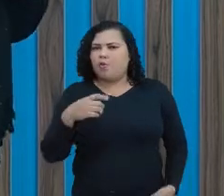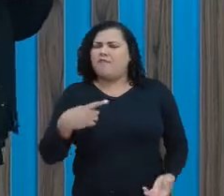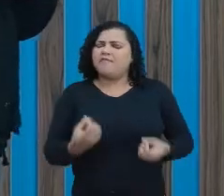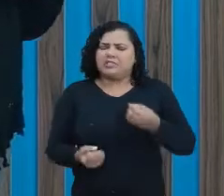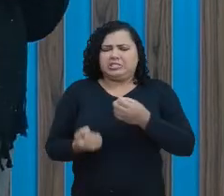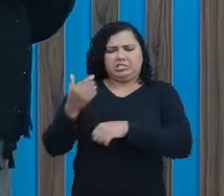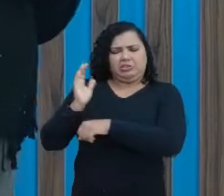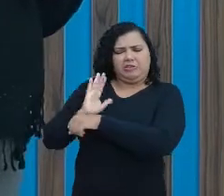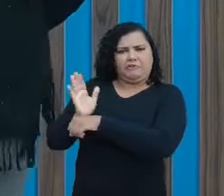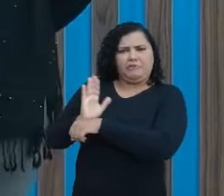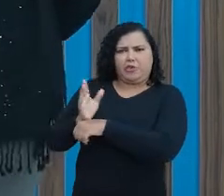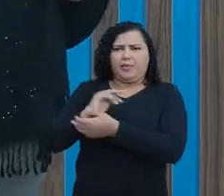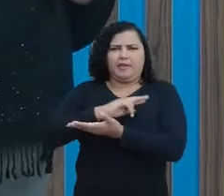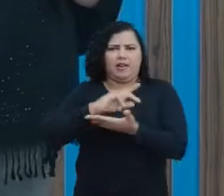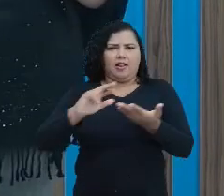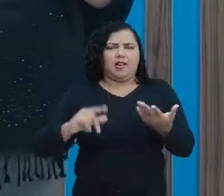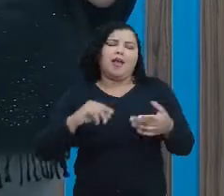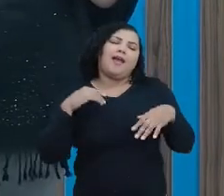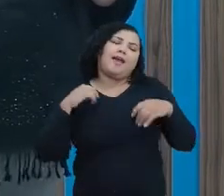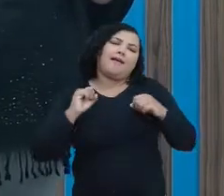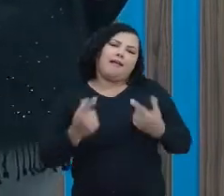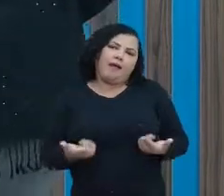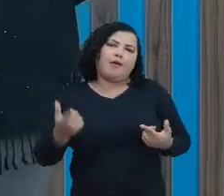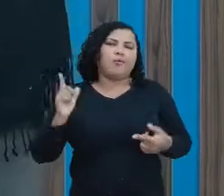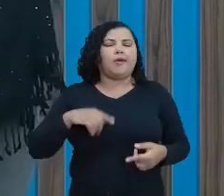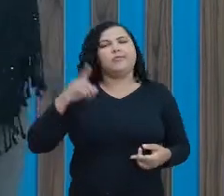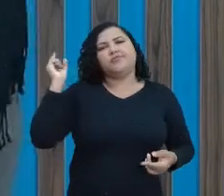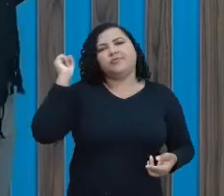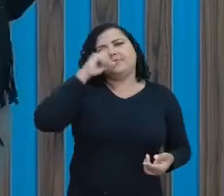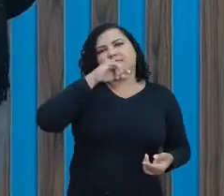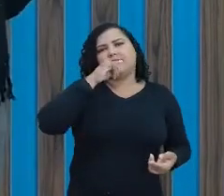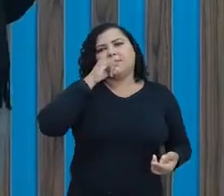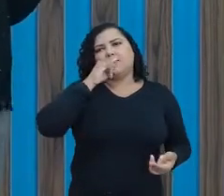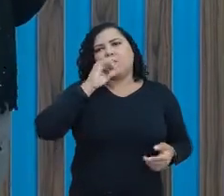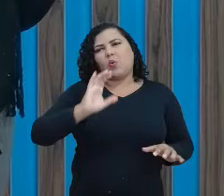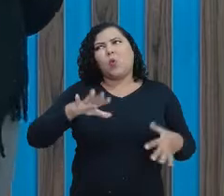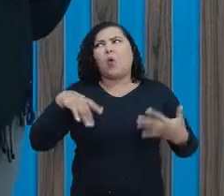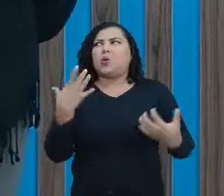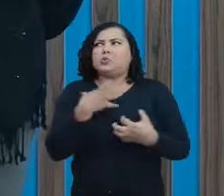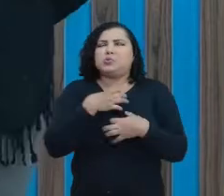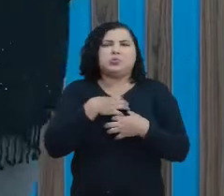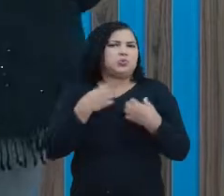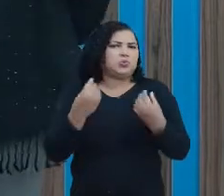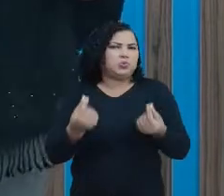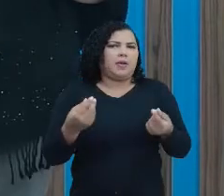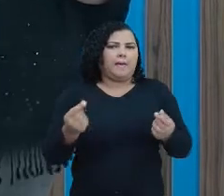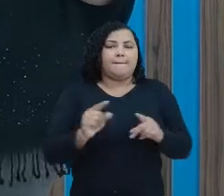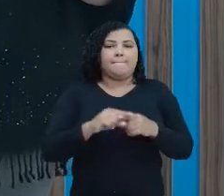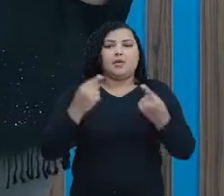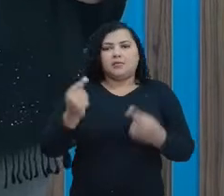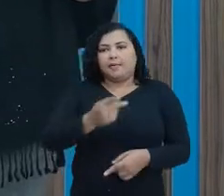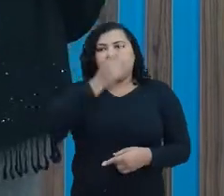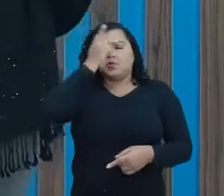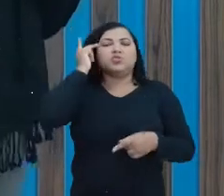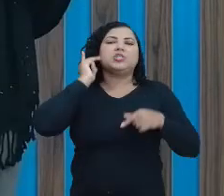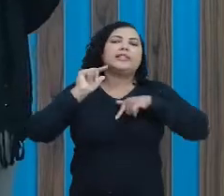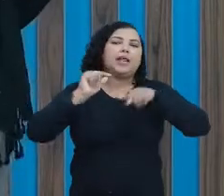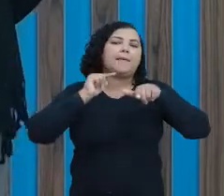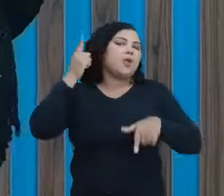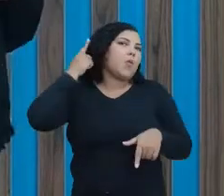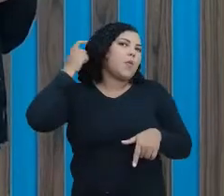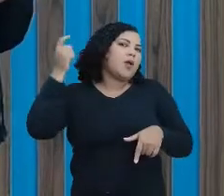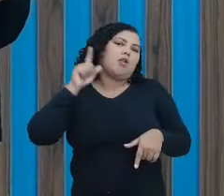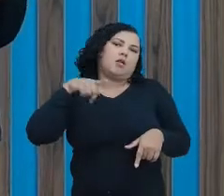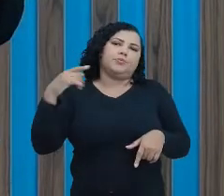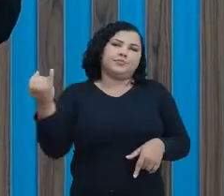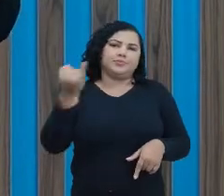mapas sonoros. Claro que isso é mais difícil para a gente, né? Você pode dizer assim, qual o sentido disso? Né? Mas quem trabalha com a sonoridade, isso